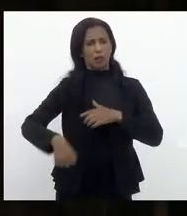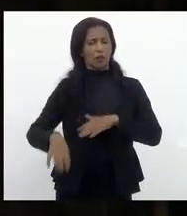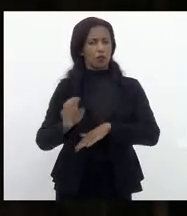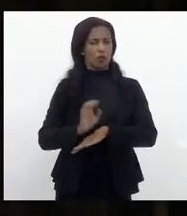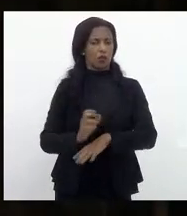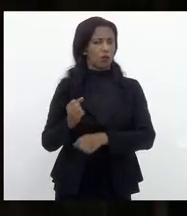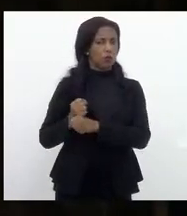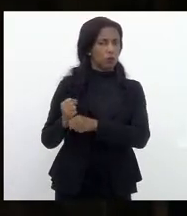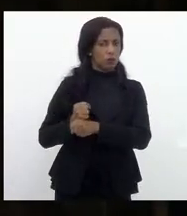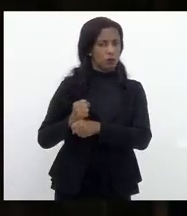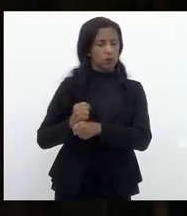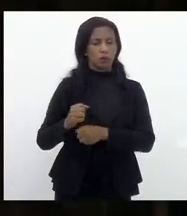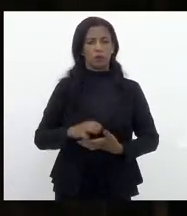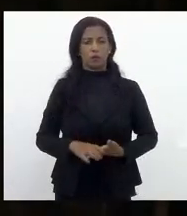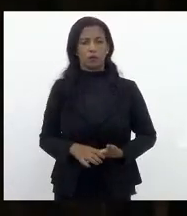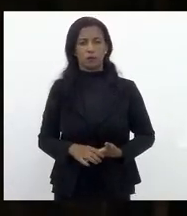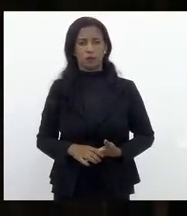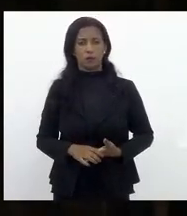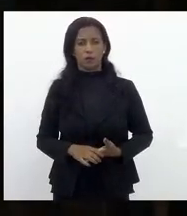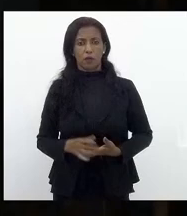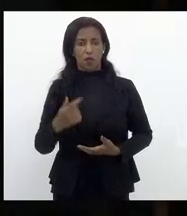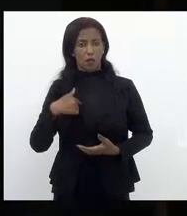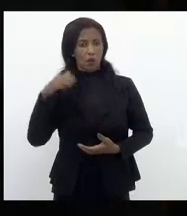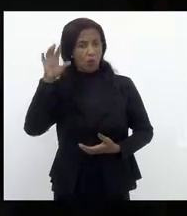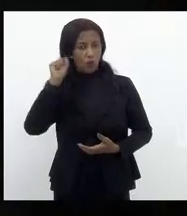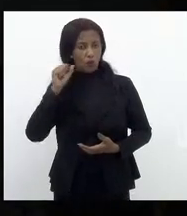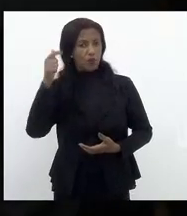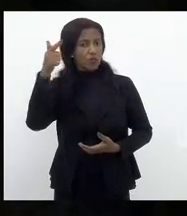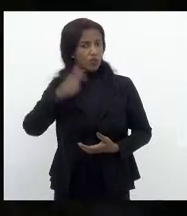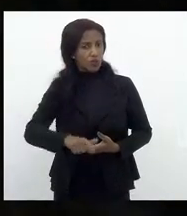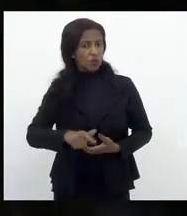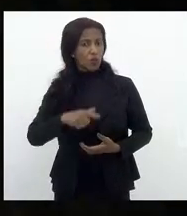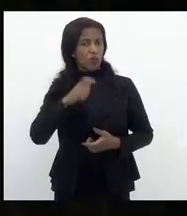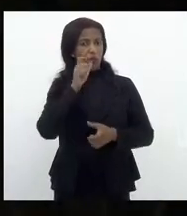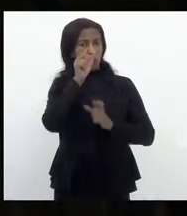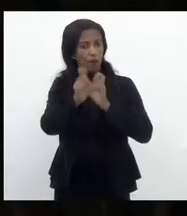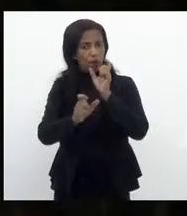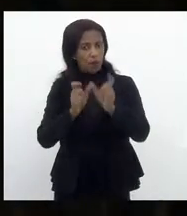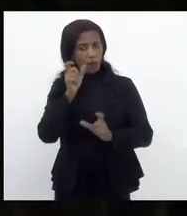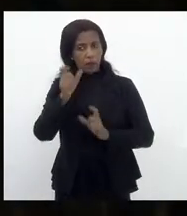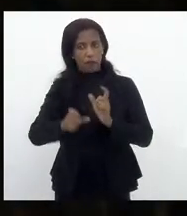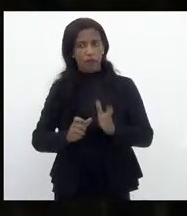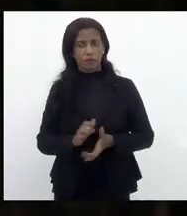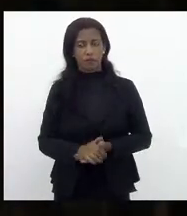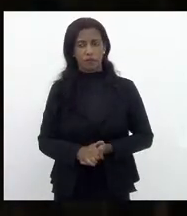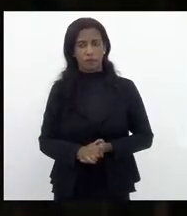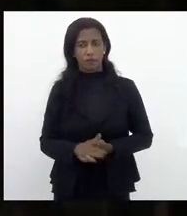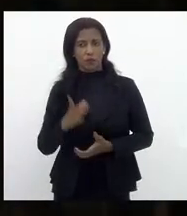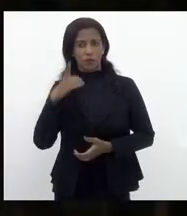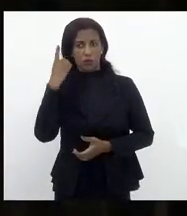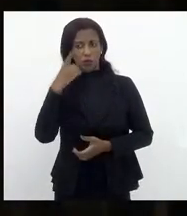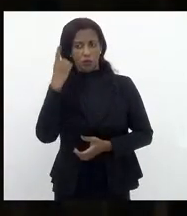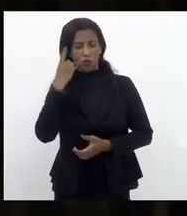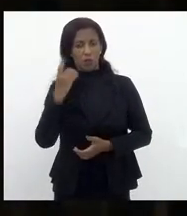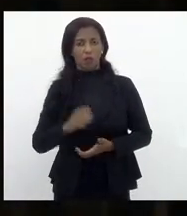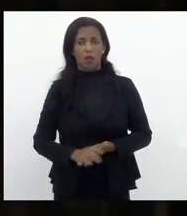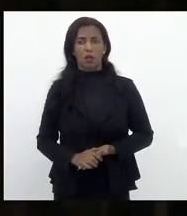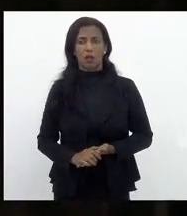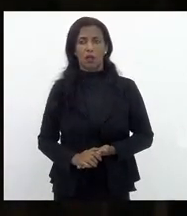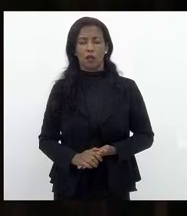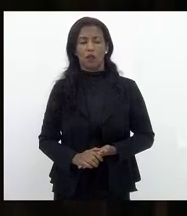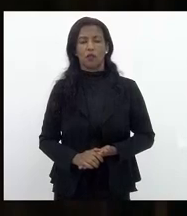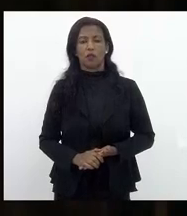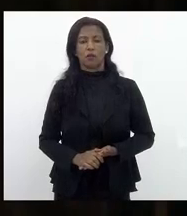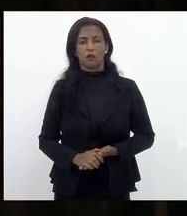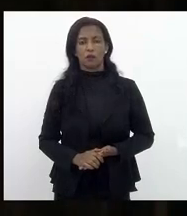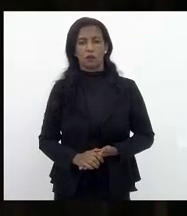nesse estado por muito tempo e eu escutei mais uma vez palavras de Deputados sobretudo